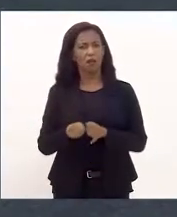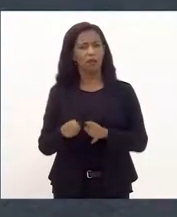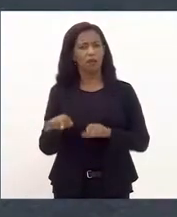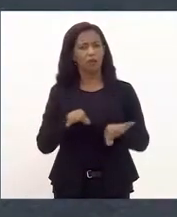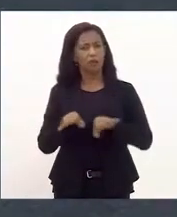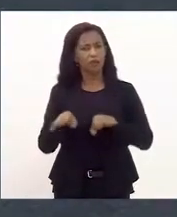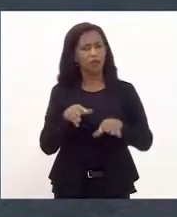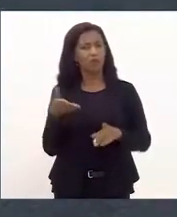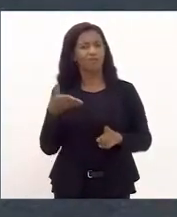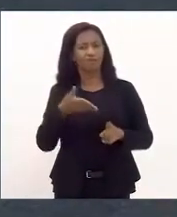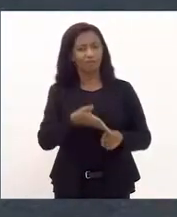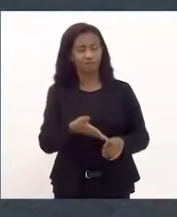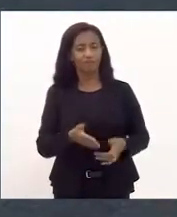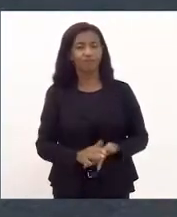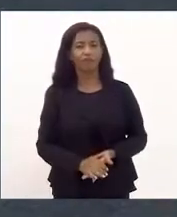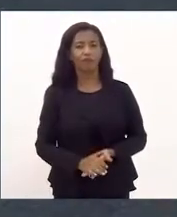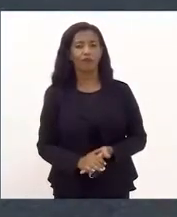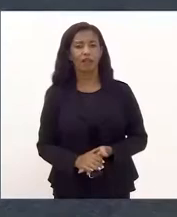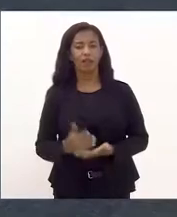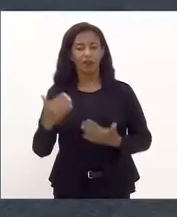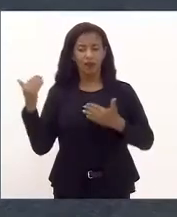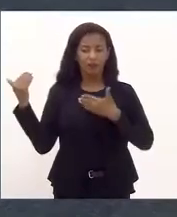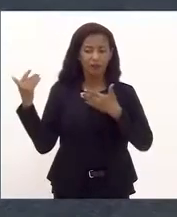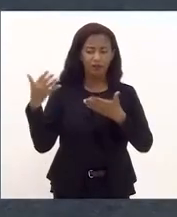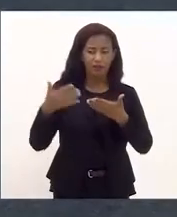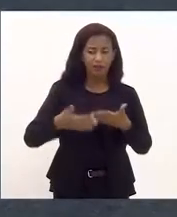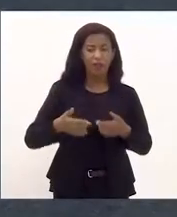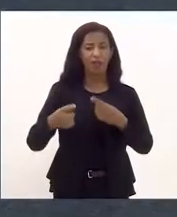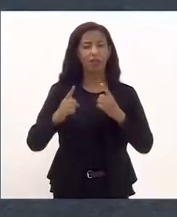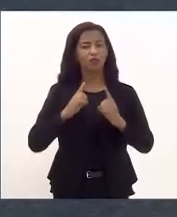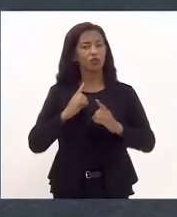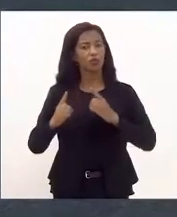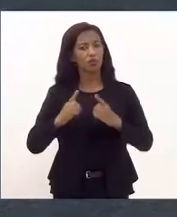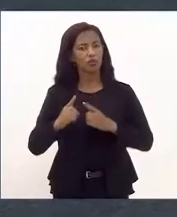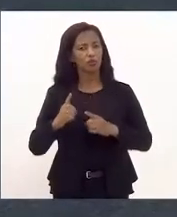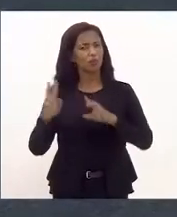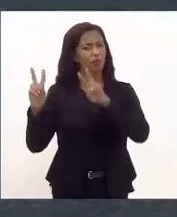nesse sentido, vem discutindo o tema. É um tema